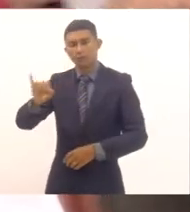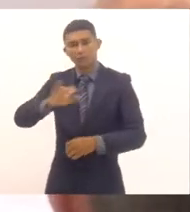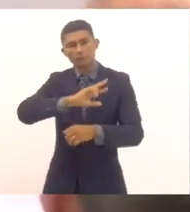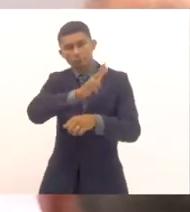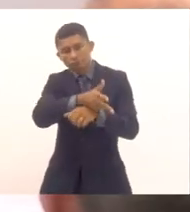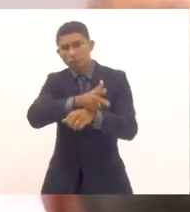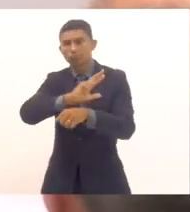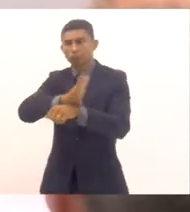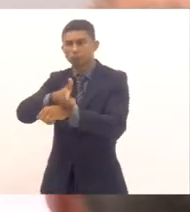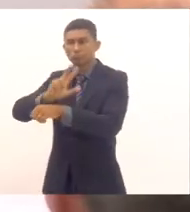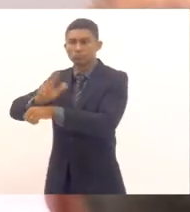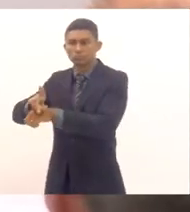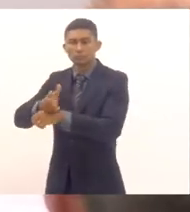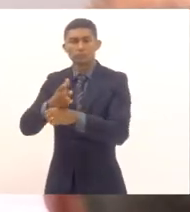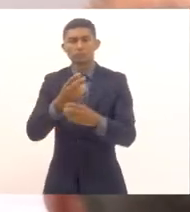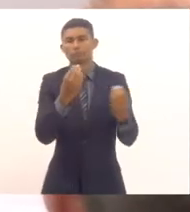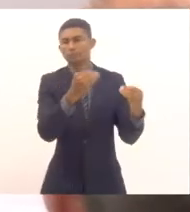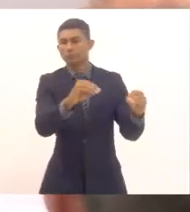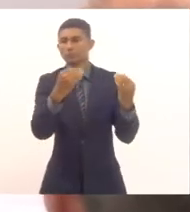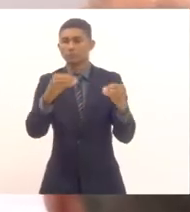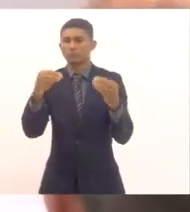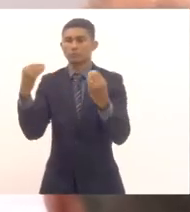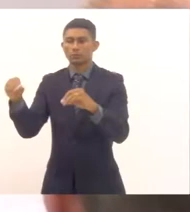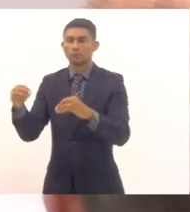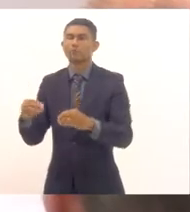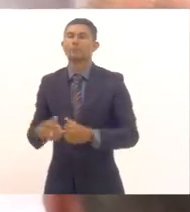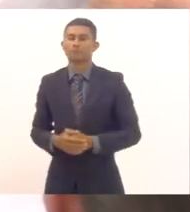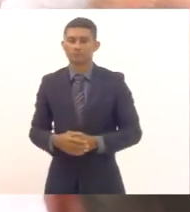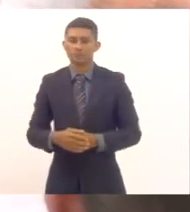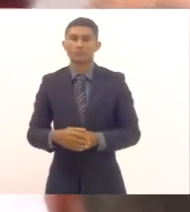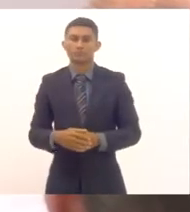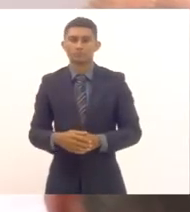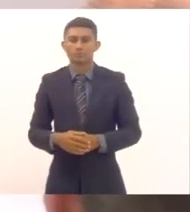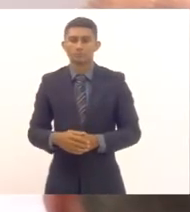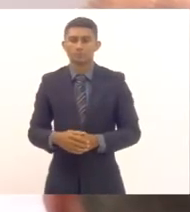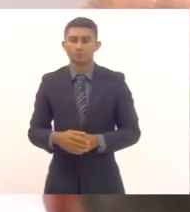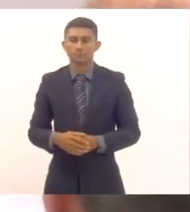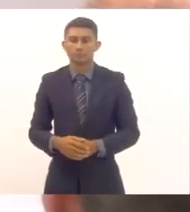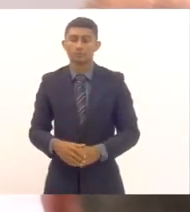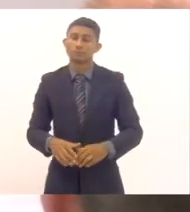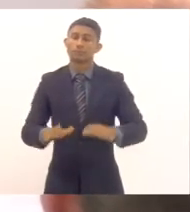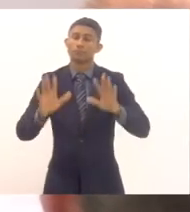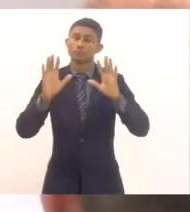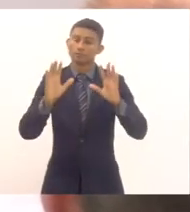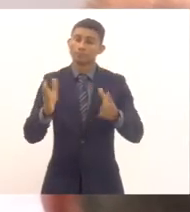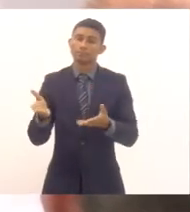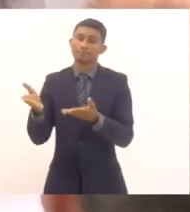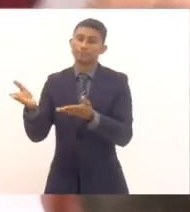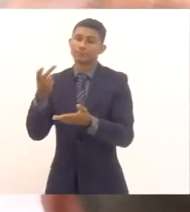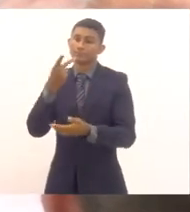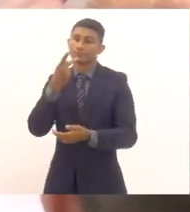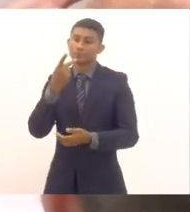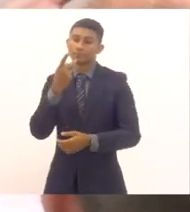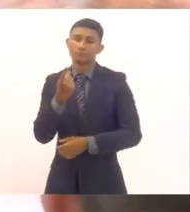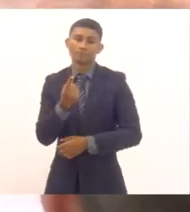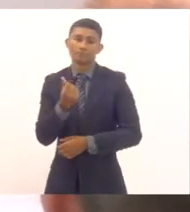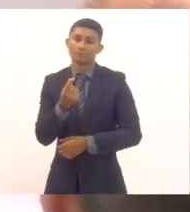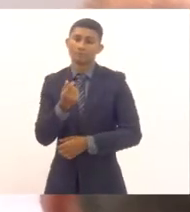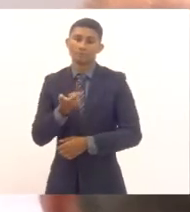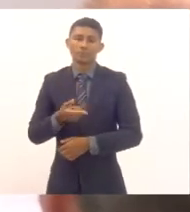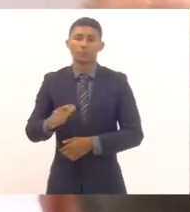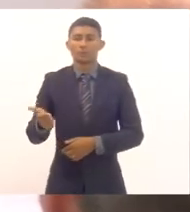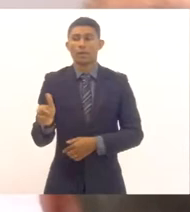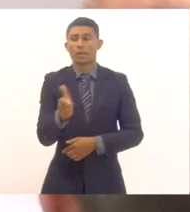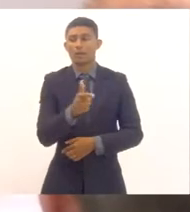seria colocar vamos acender o menor tempo possível essas que monitoramento Eu acho que eu mudei eu tô se acha coloquei um a recursos